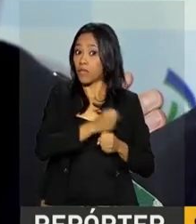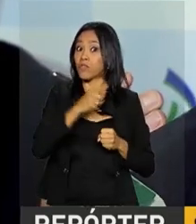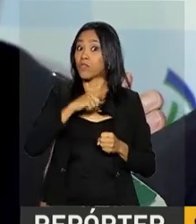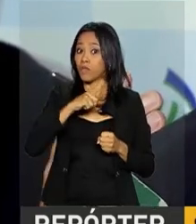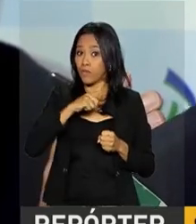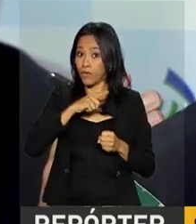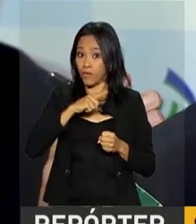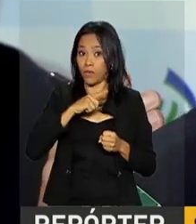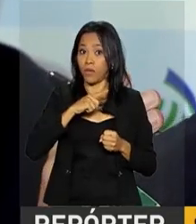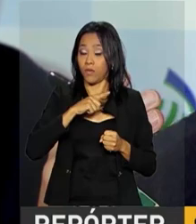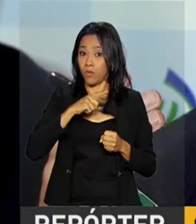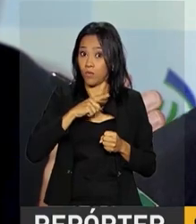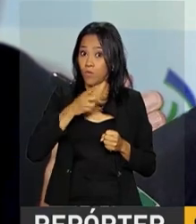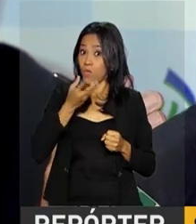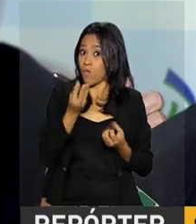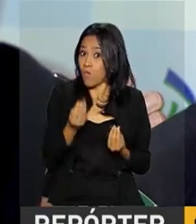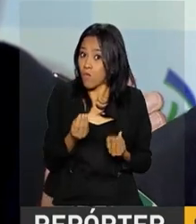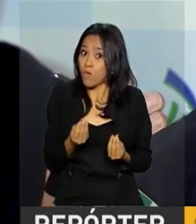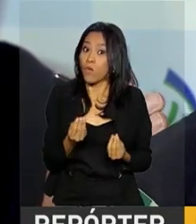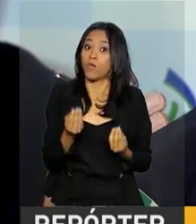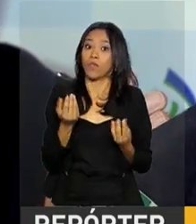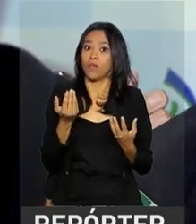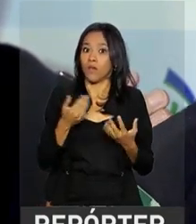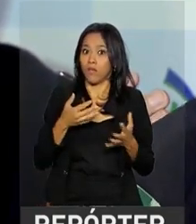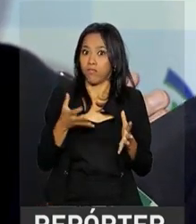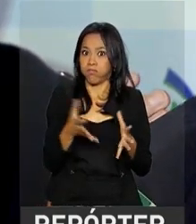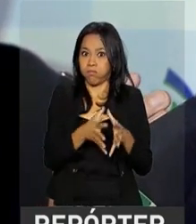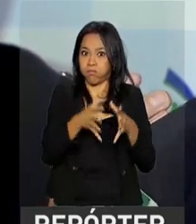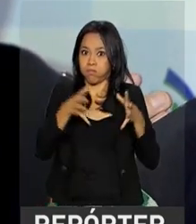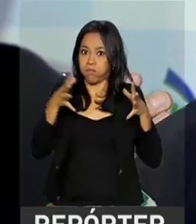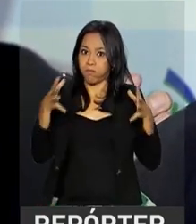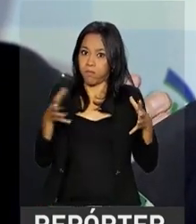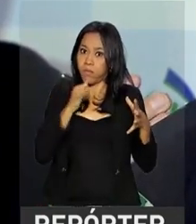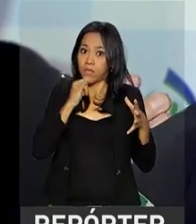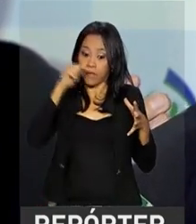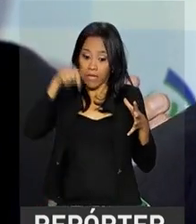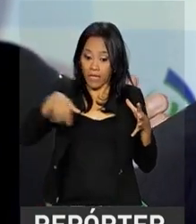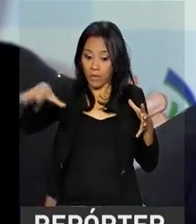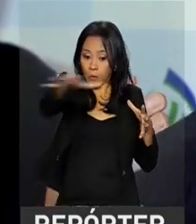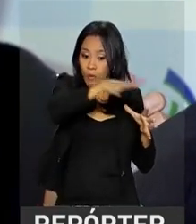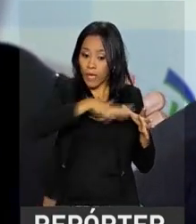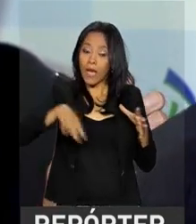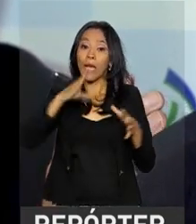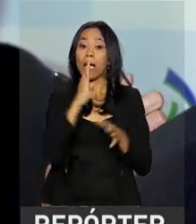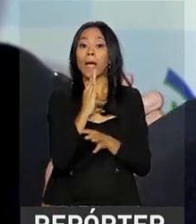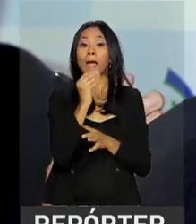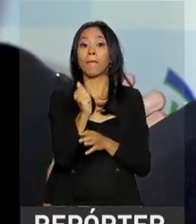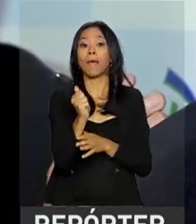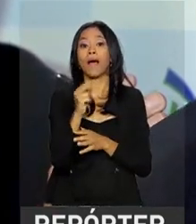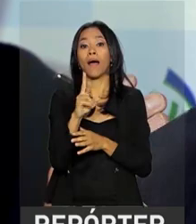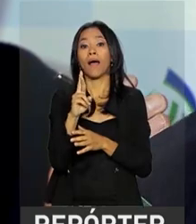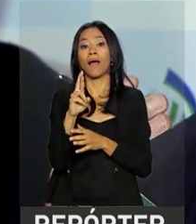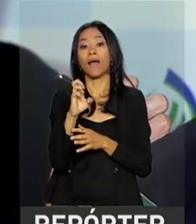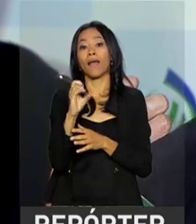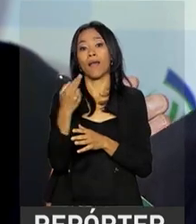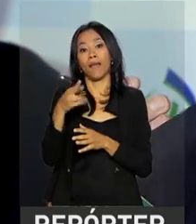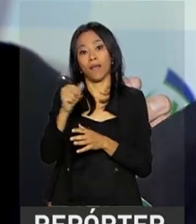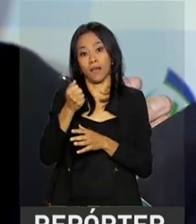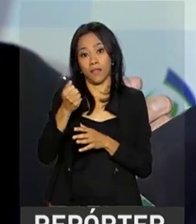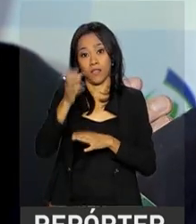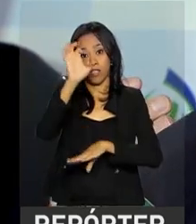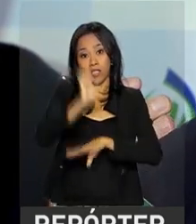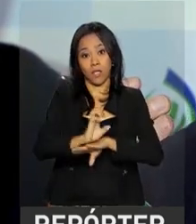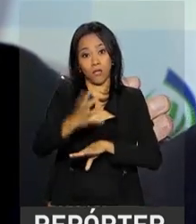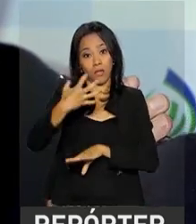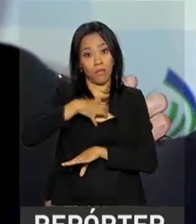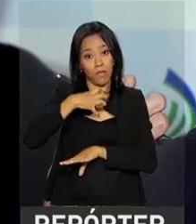ano passado foi um ano de alta rentabilidade do algodão é por exemplo a região daqui de barreiras que é a segunda maior produtor de algodão do país que viveu